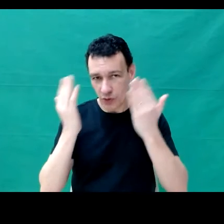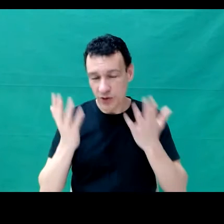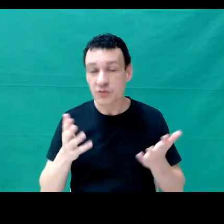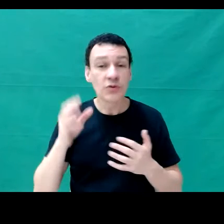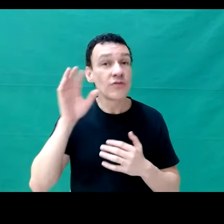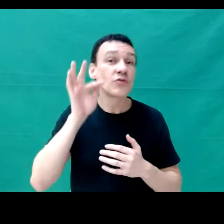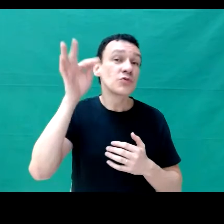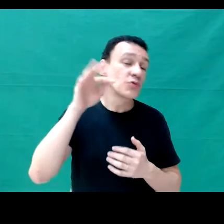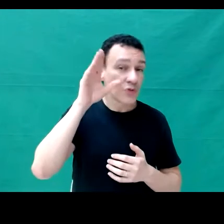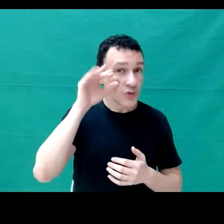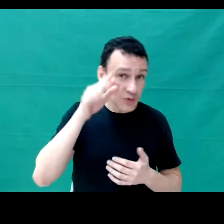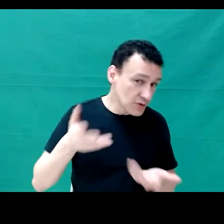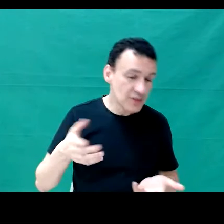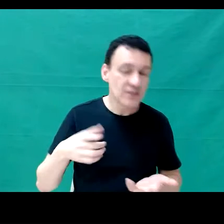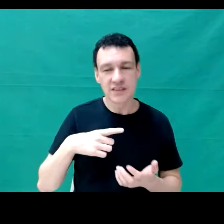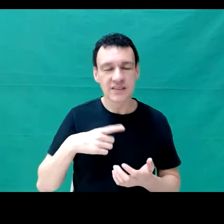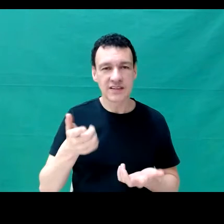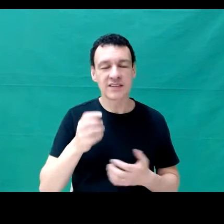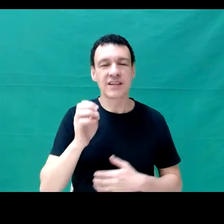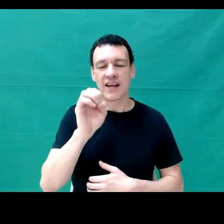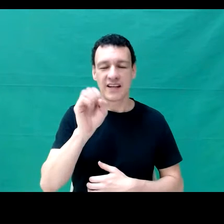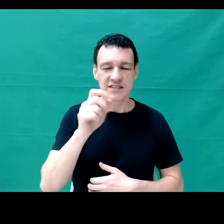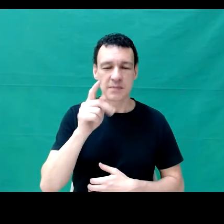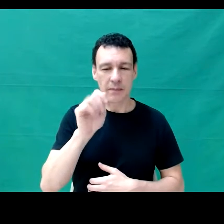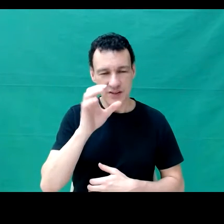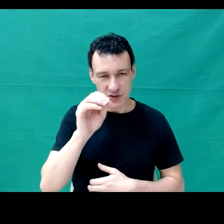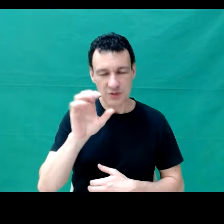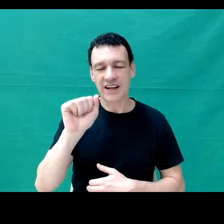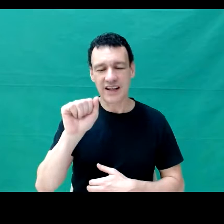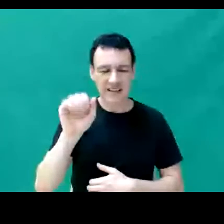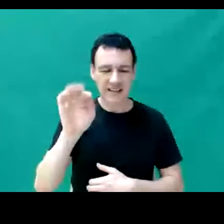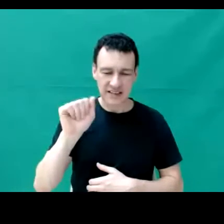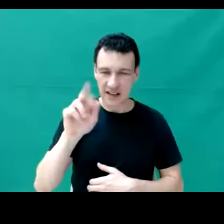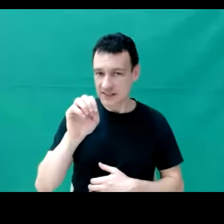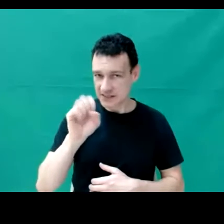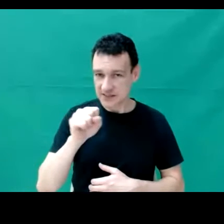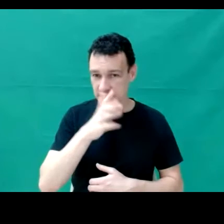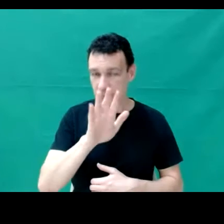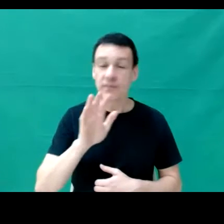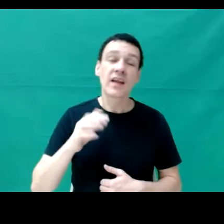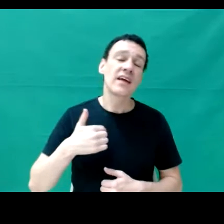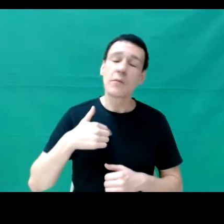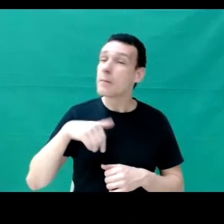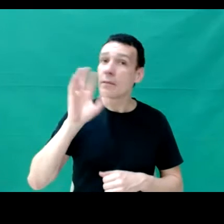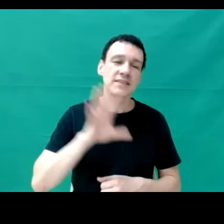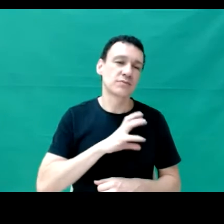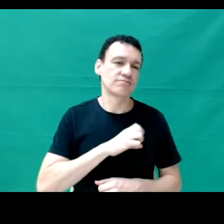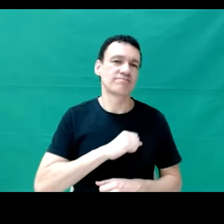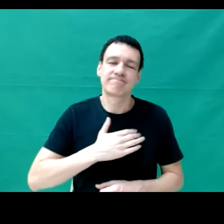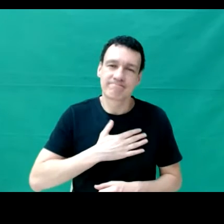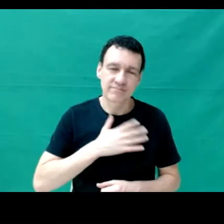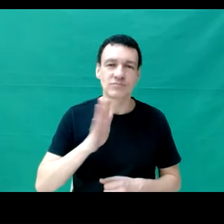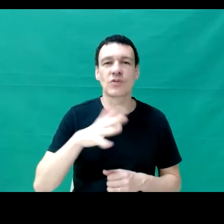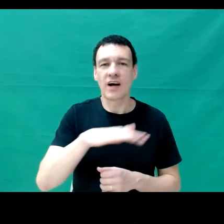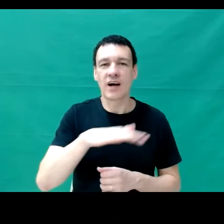pode procurar lá, né. E um dos meus ramos que eu mais amo é o ramo da área de tecnologia, né, que eu vou falar hoje um pouco